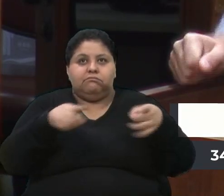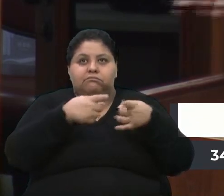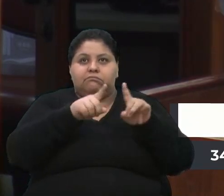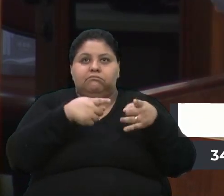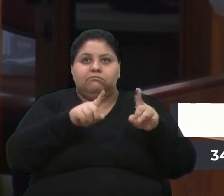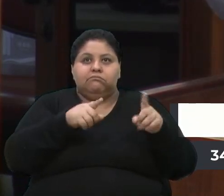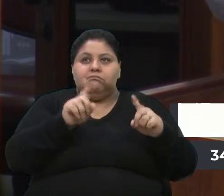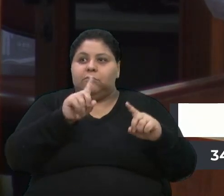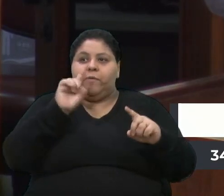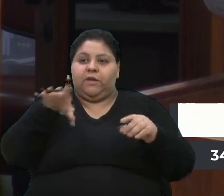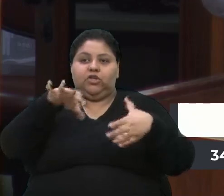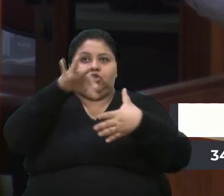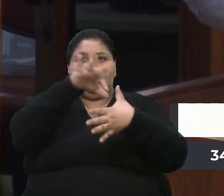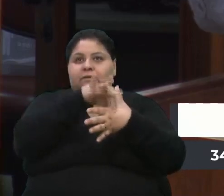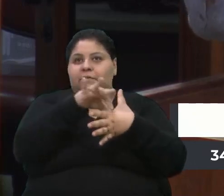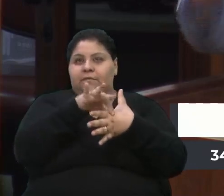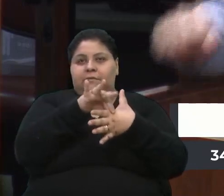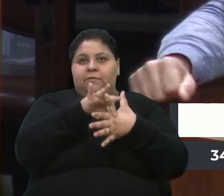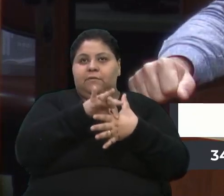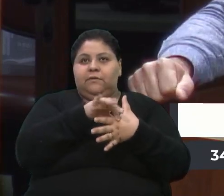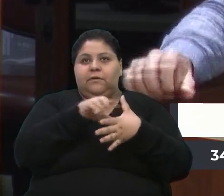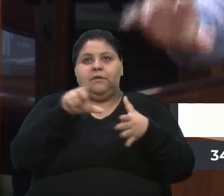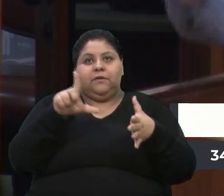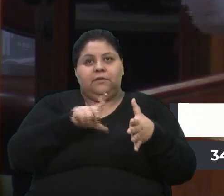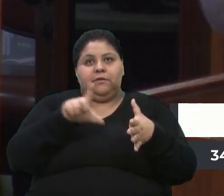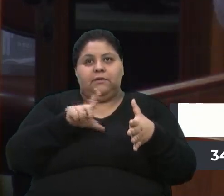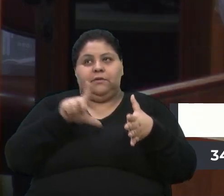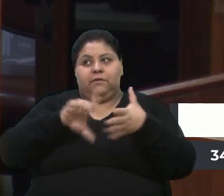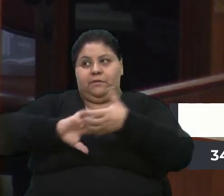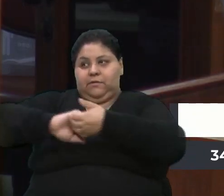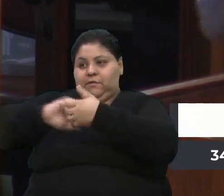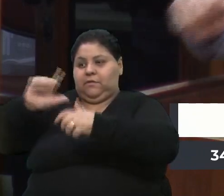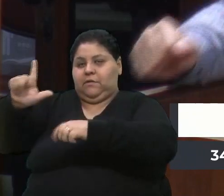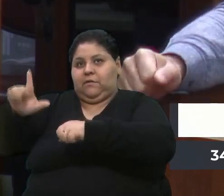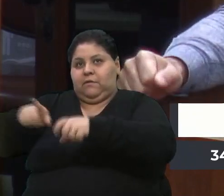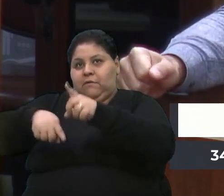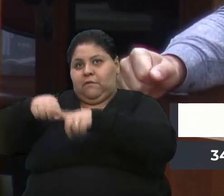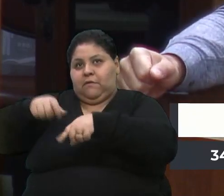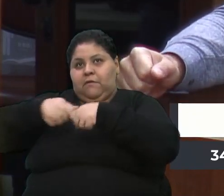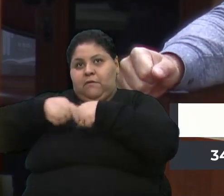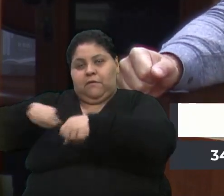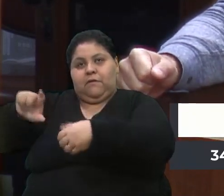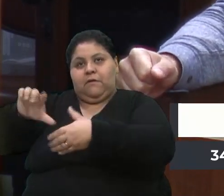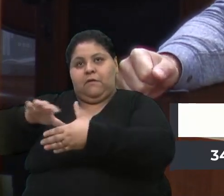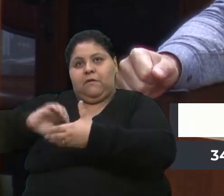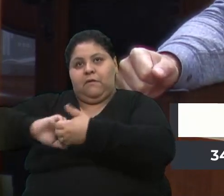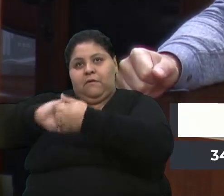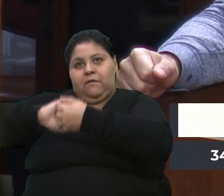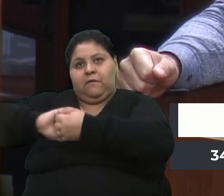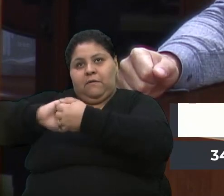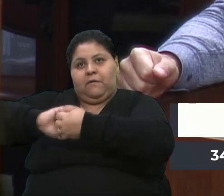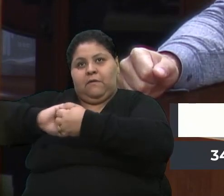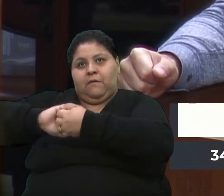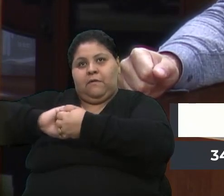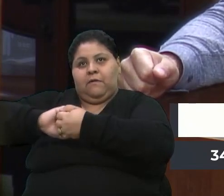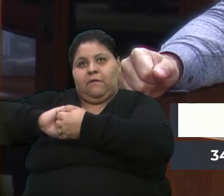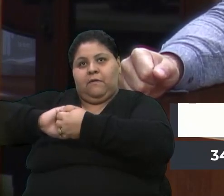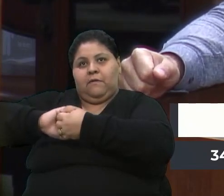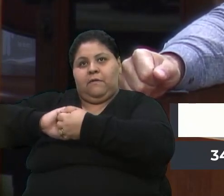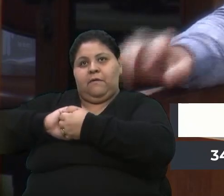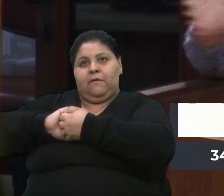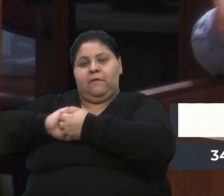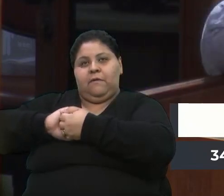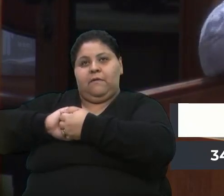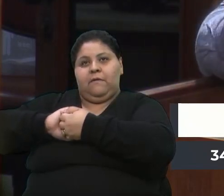que tem no Andreaça um corte diferente. Só uma partezinha, já no momento oportuno, já lhe